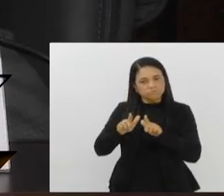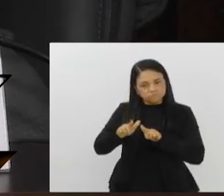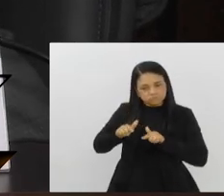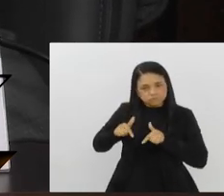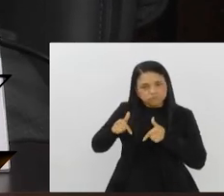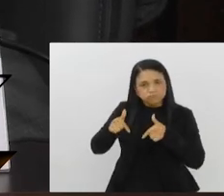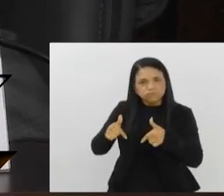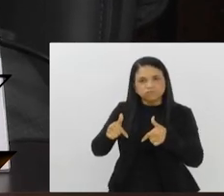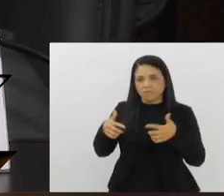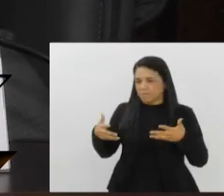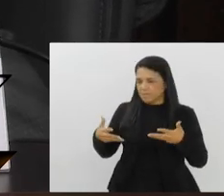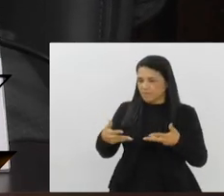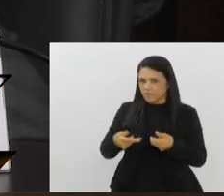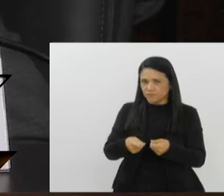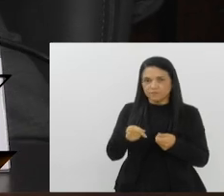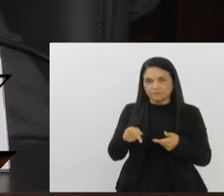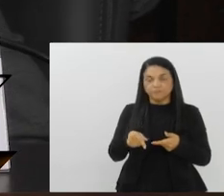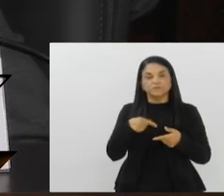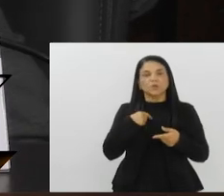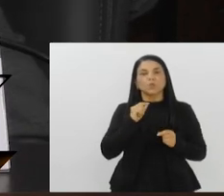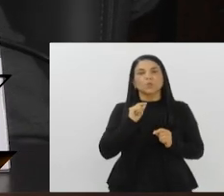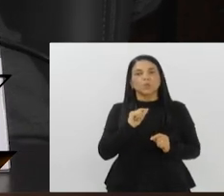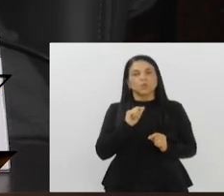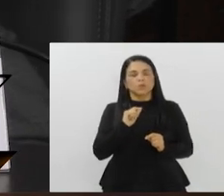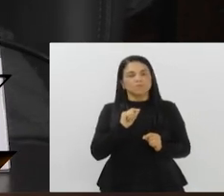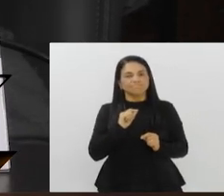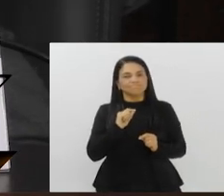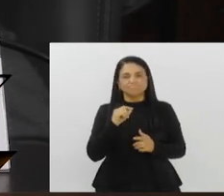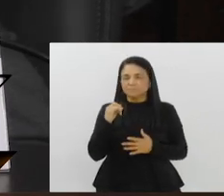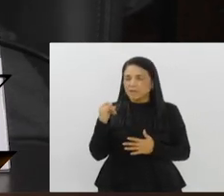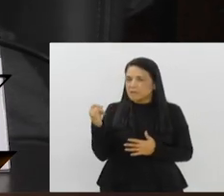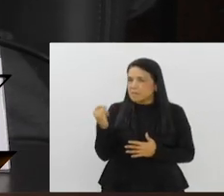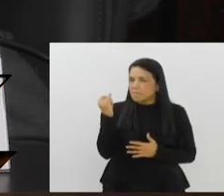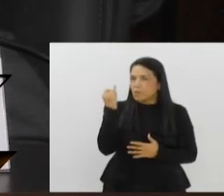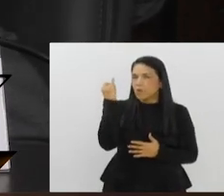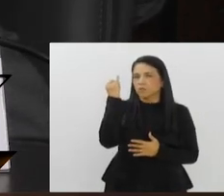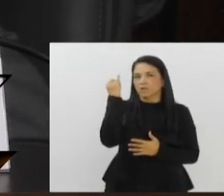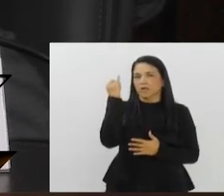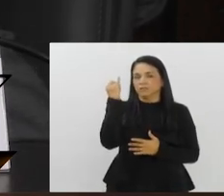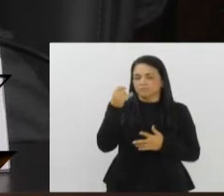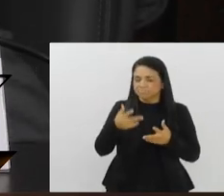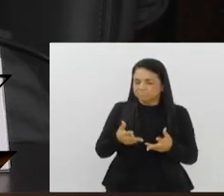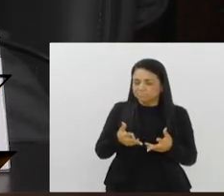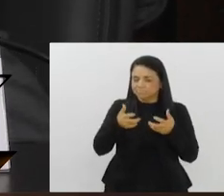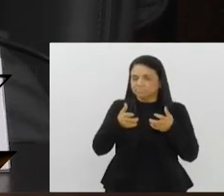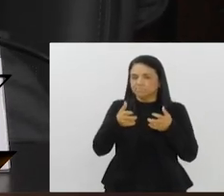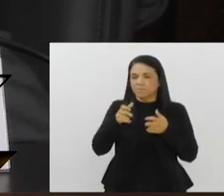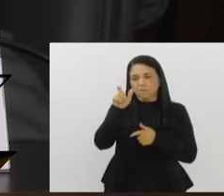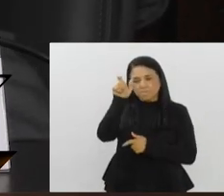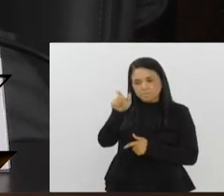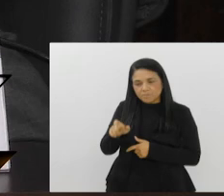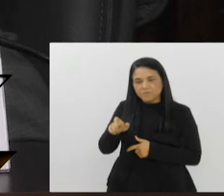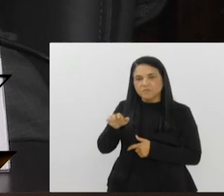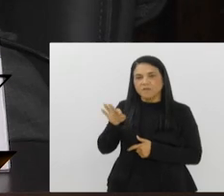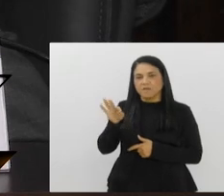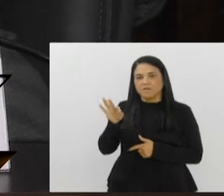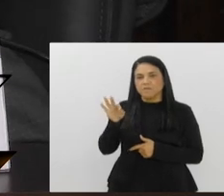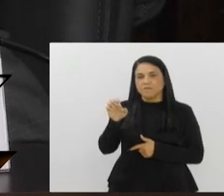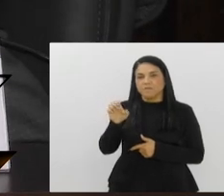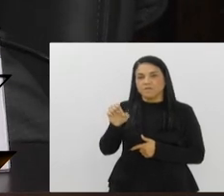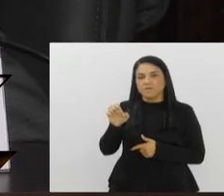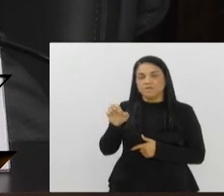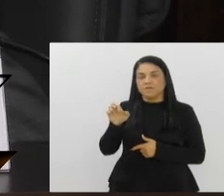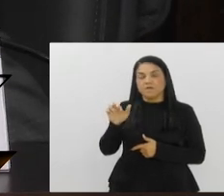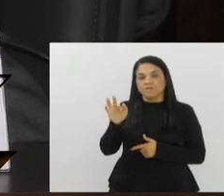mas o o que eu considero mais notável na figura do Fernando Fernandes não é